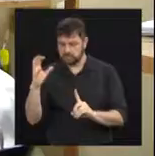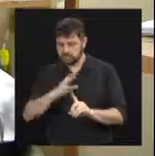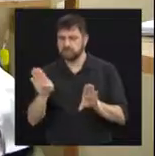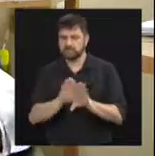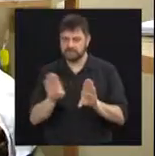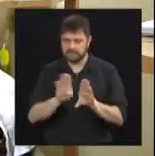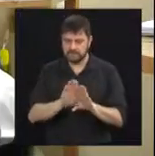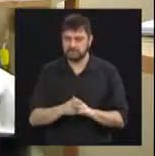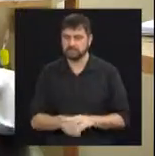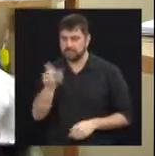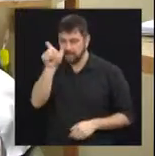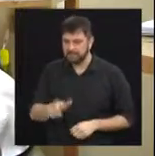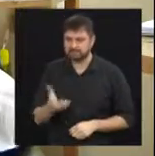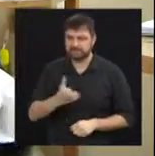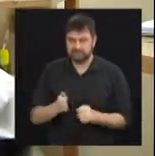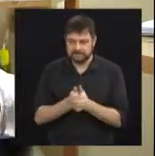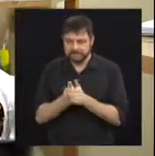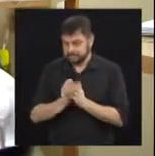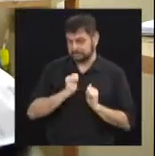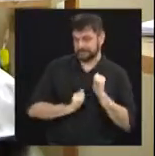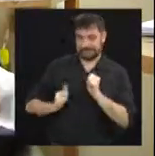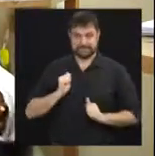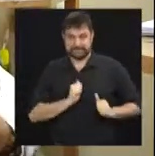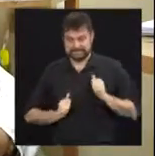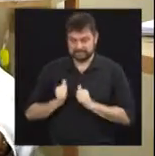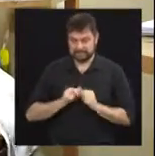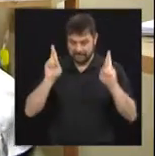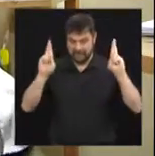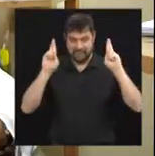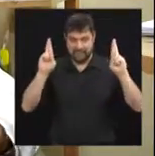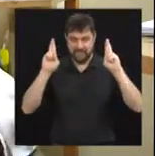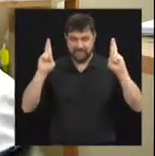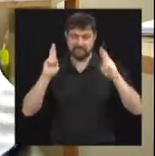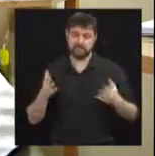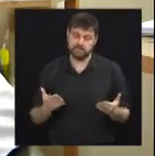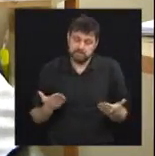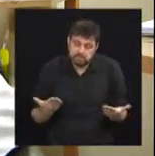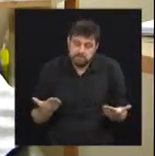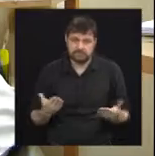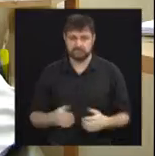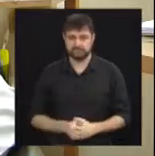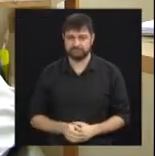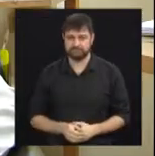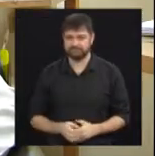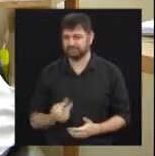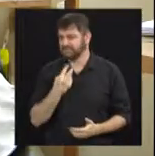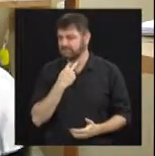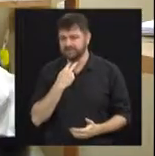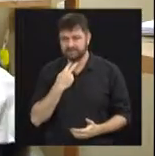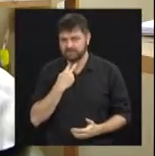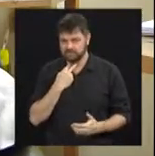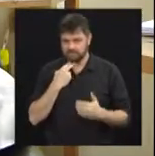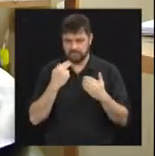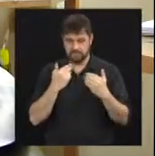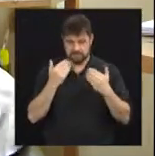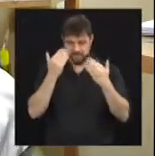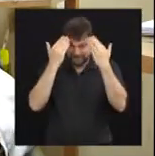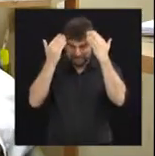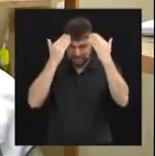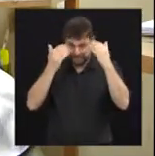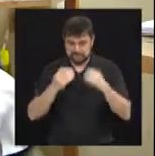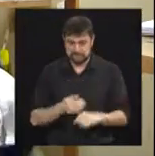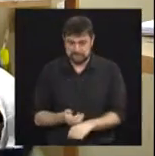que a tentativa de gravidez gera uma ansiedade, uma expectativa exacerbadas, mas o fator emocional